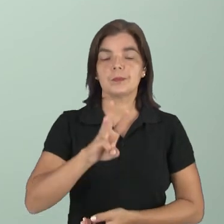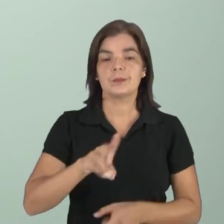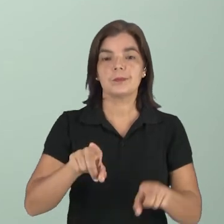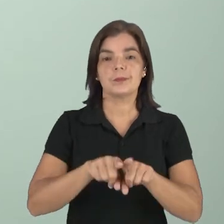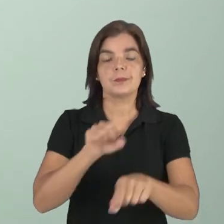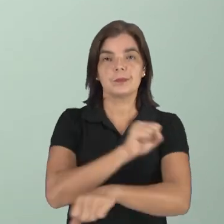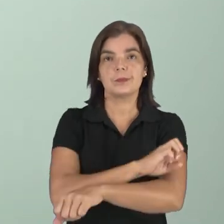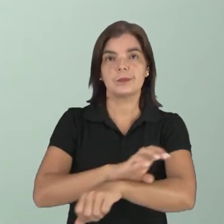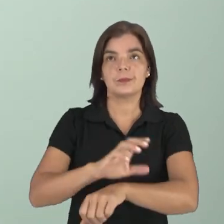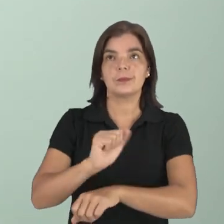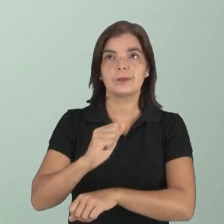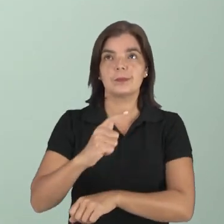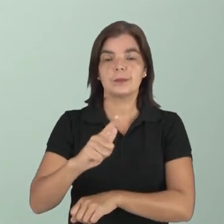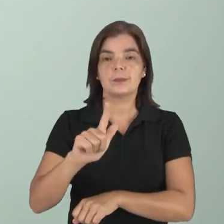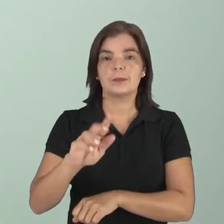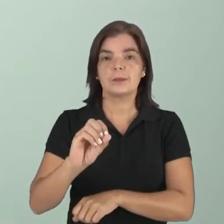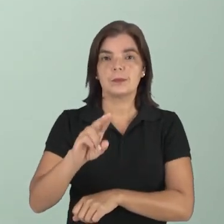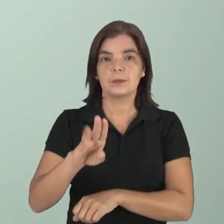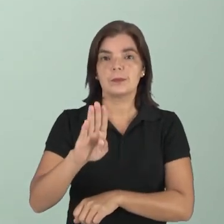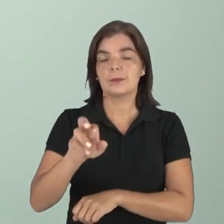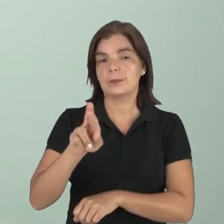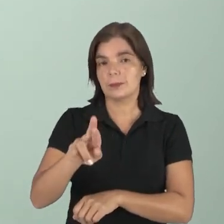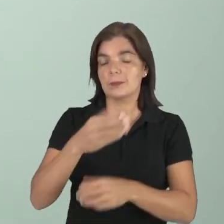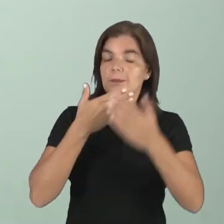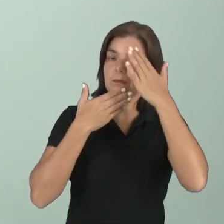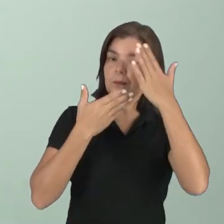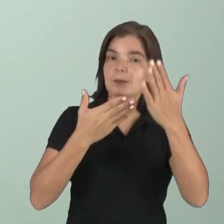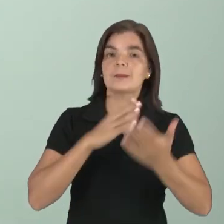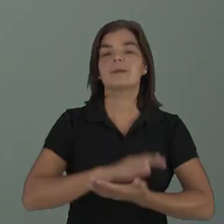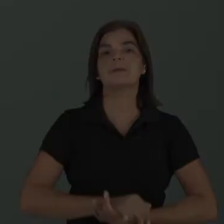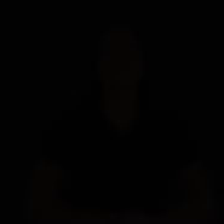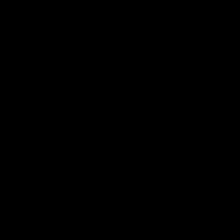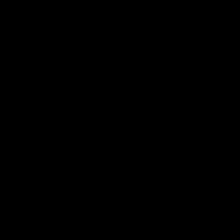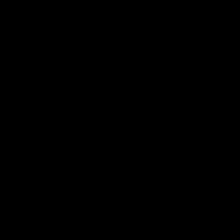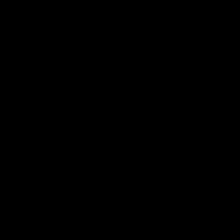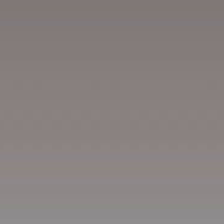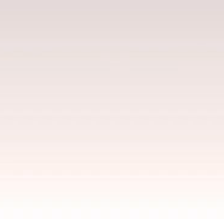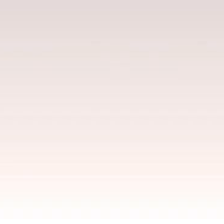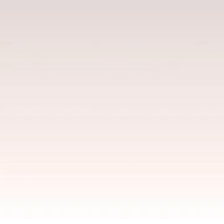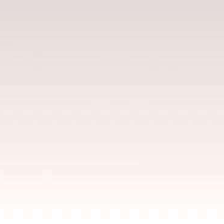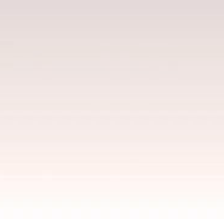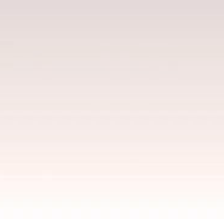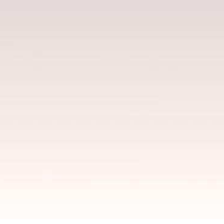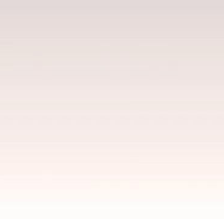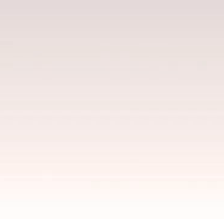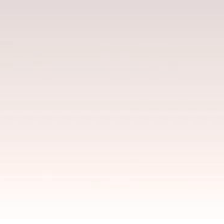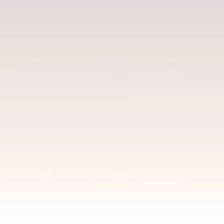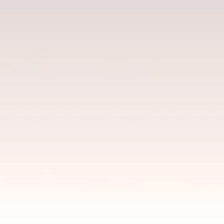eduque.ce.ac.gov.br. Obrigada!